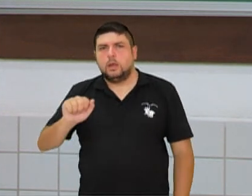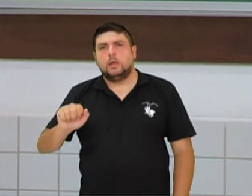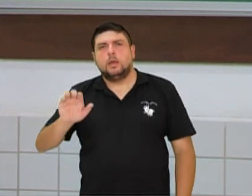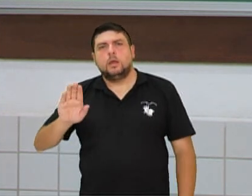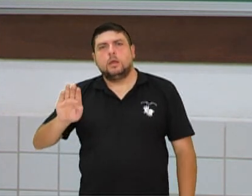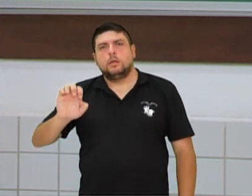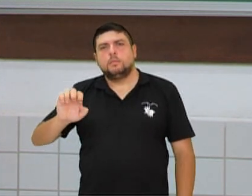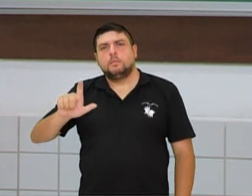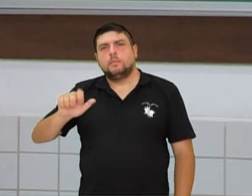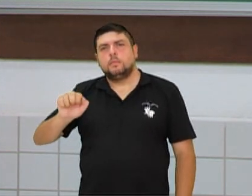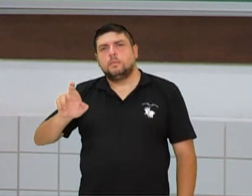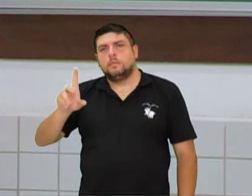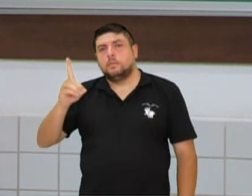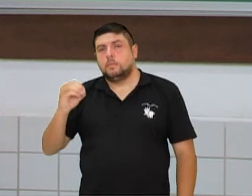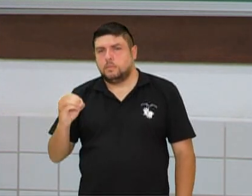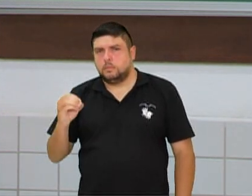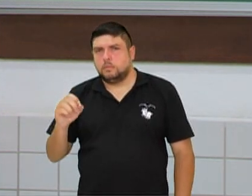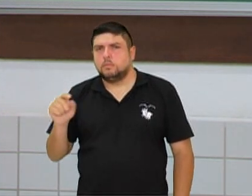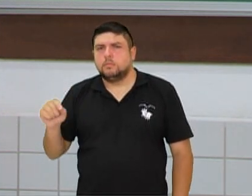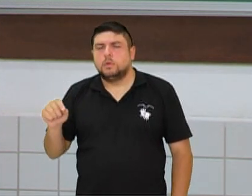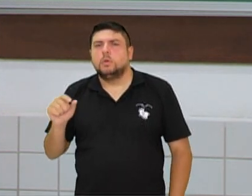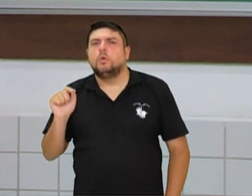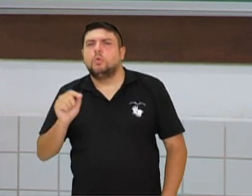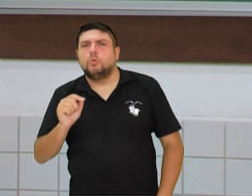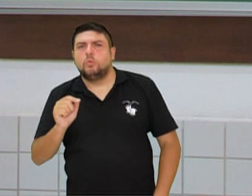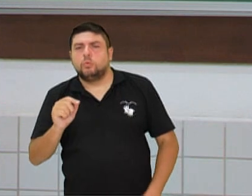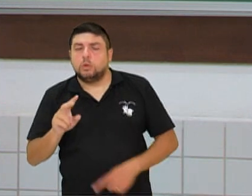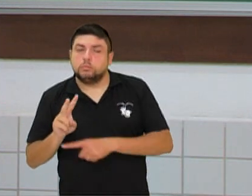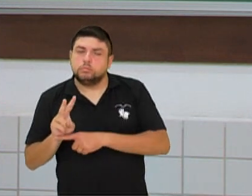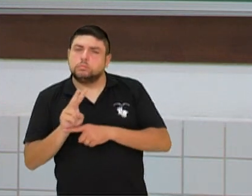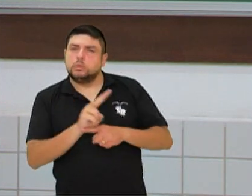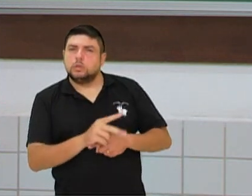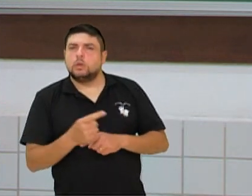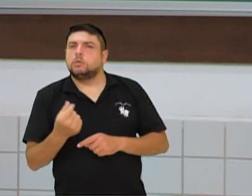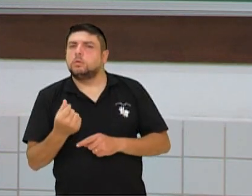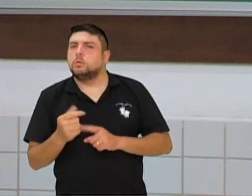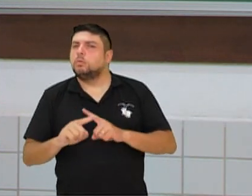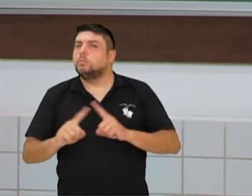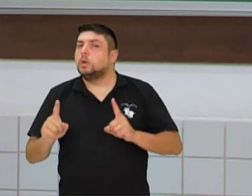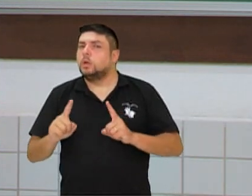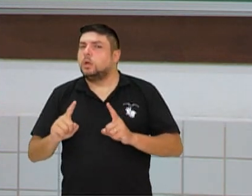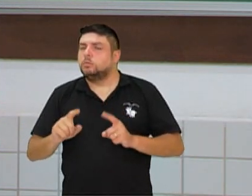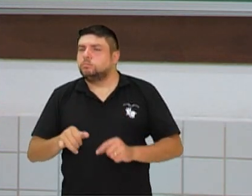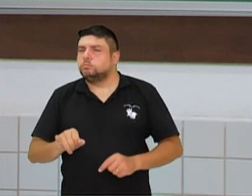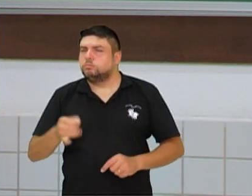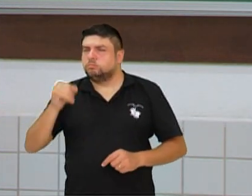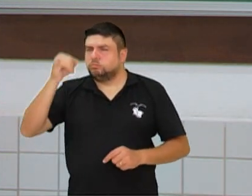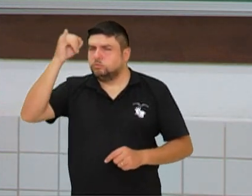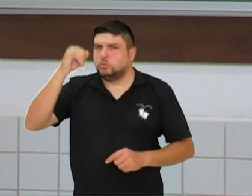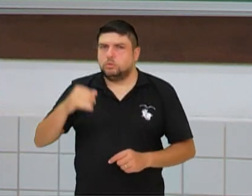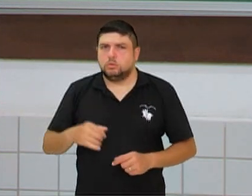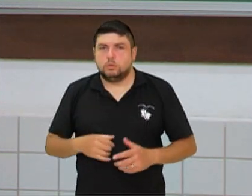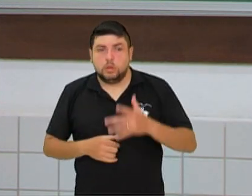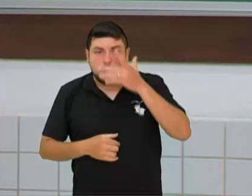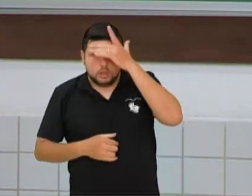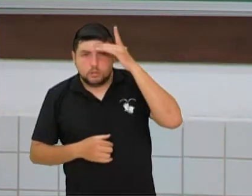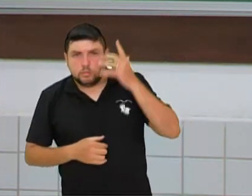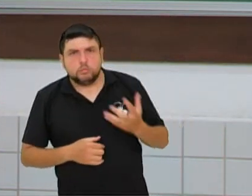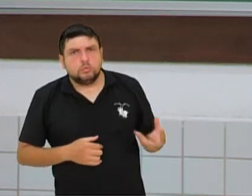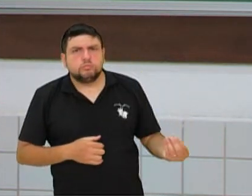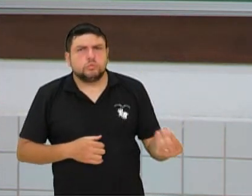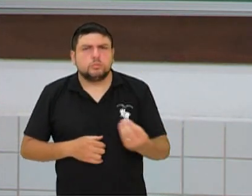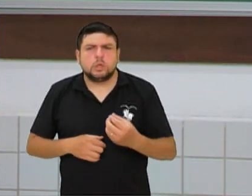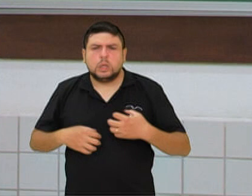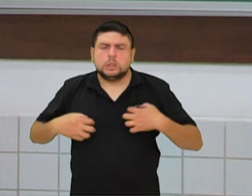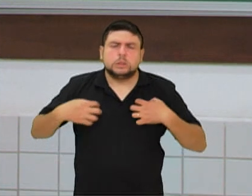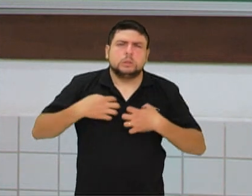que cobrava juros altíssimos das pessoas. E o que ele fazia? Como as pessoas ficavam muito angustiadas, nervosas, que